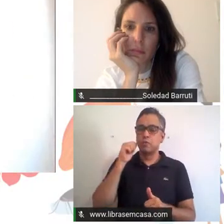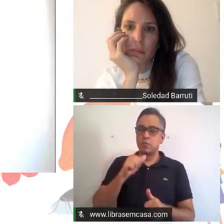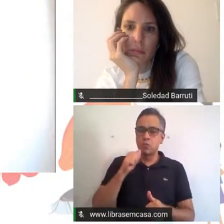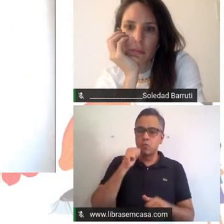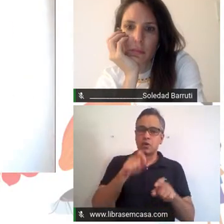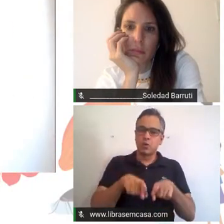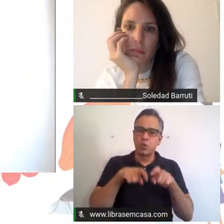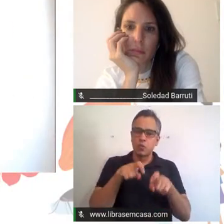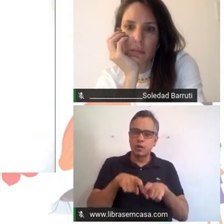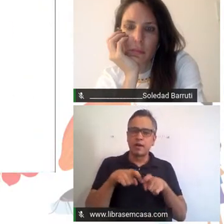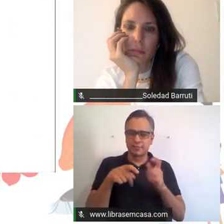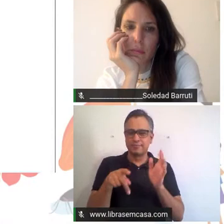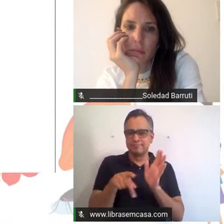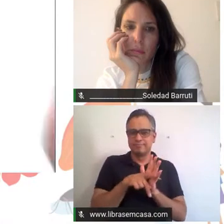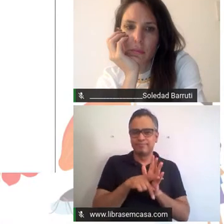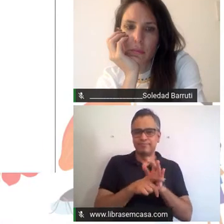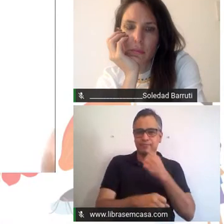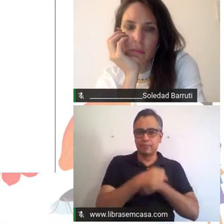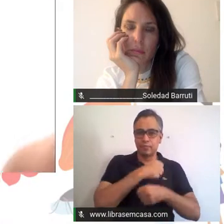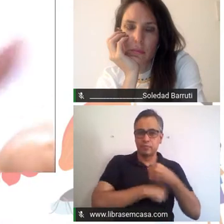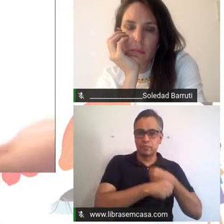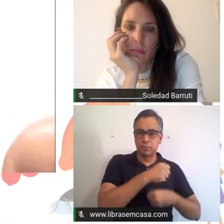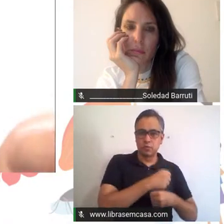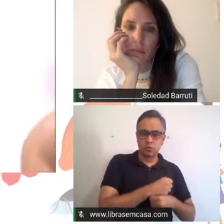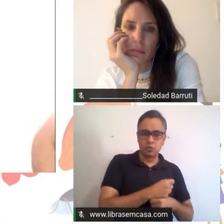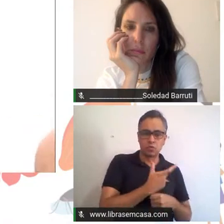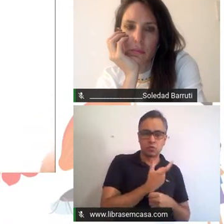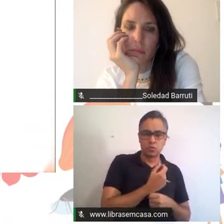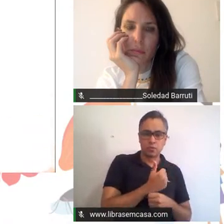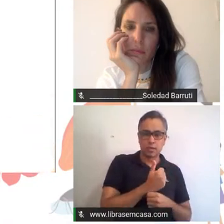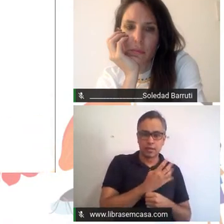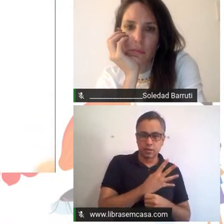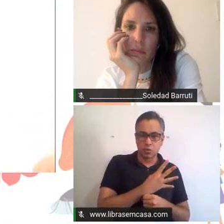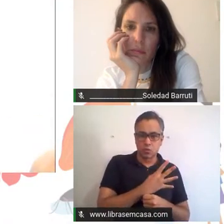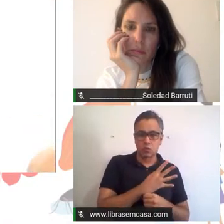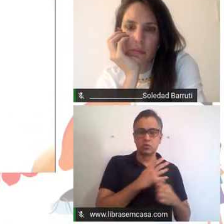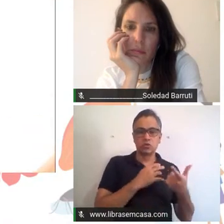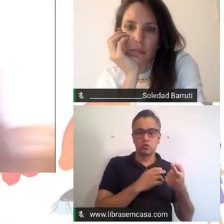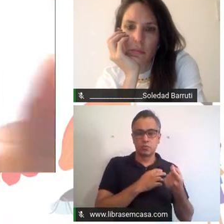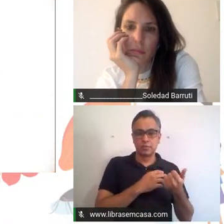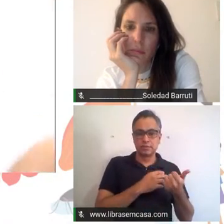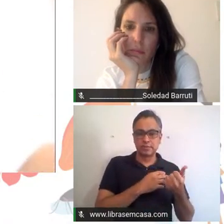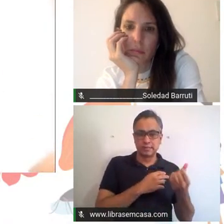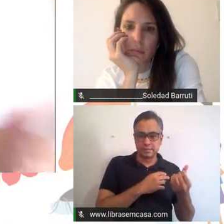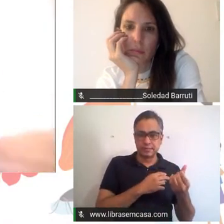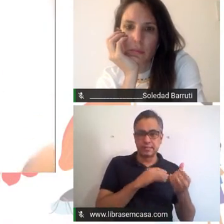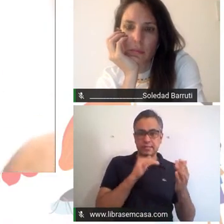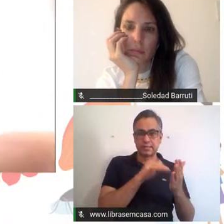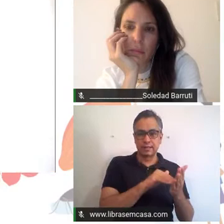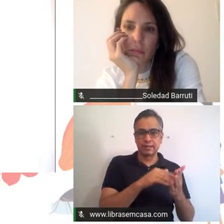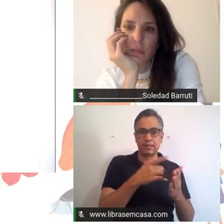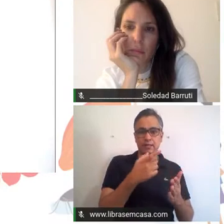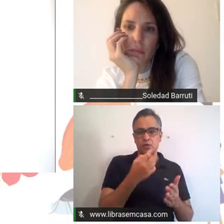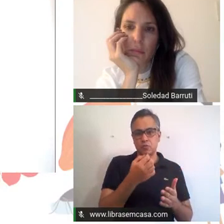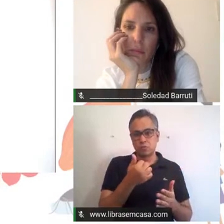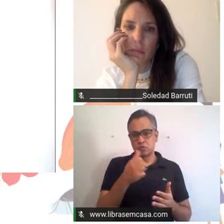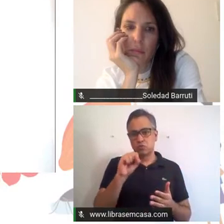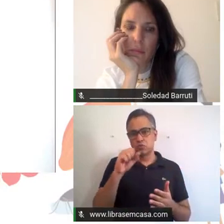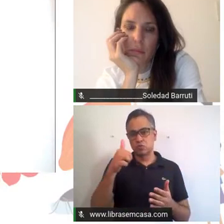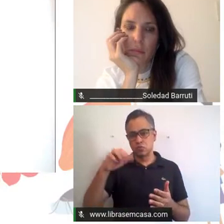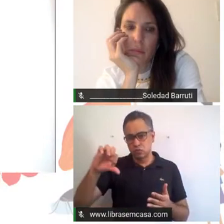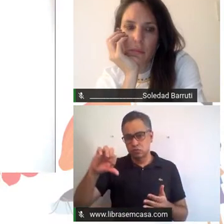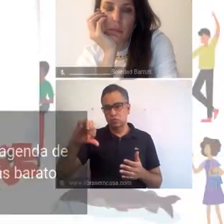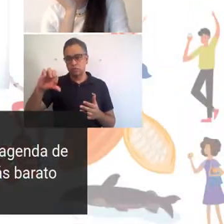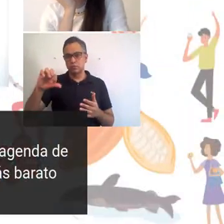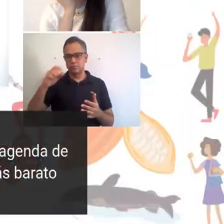de 2014 e principalmente de 2016 a 2018, 19, que são os dados que a gente